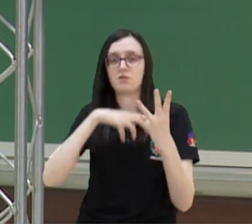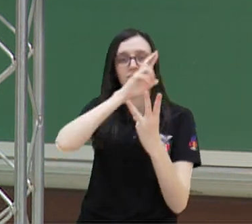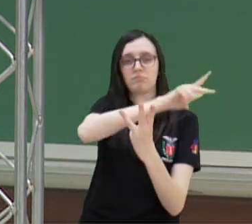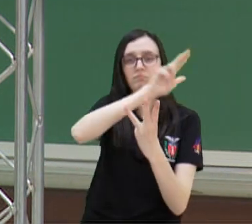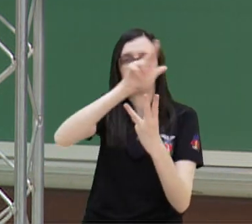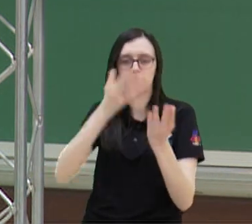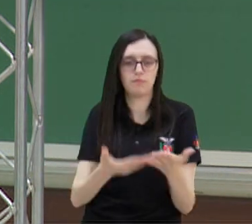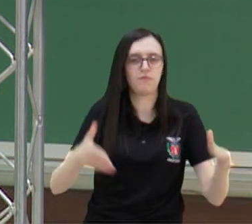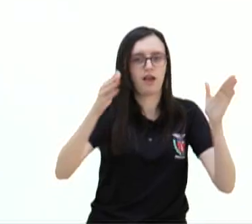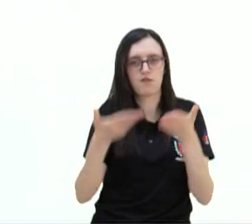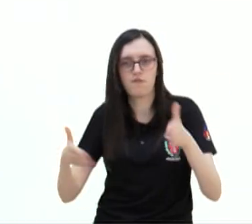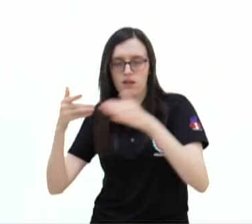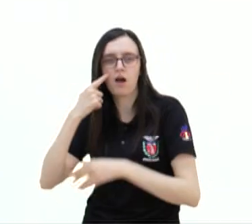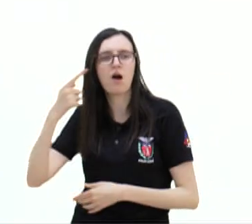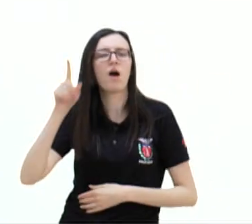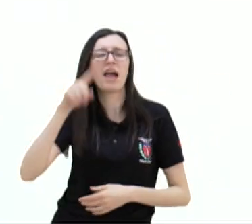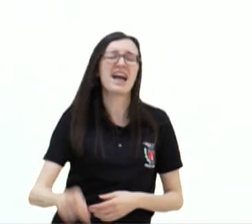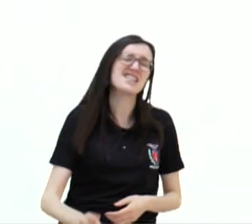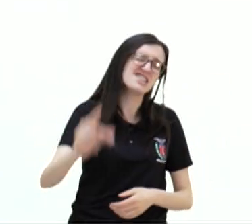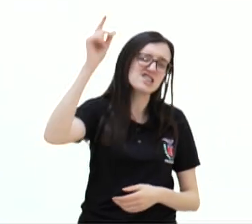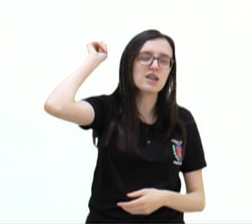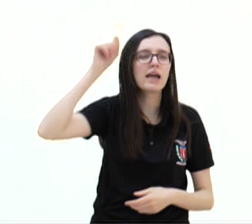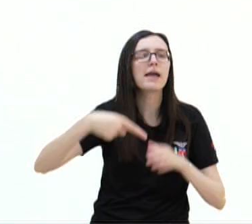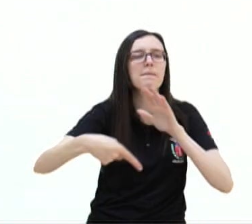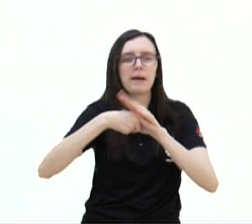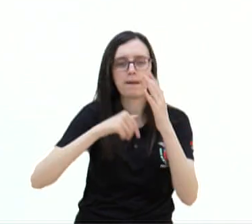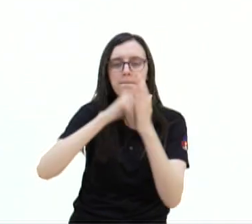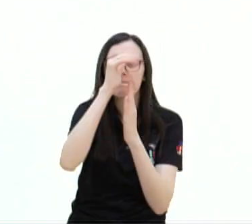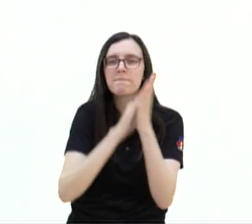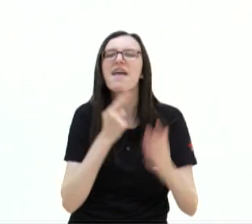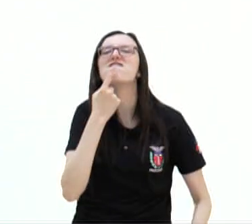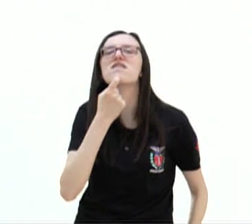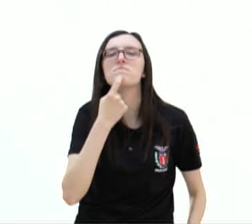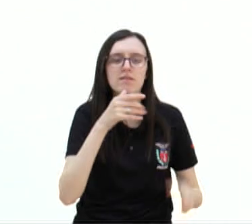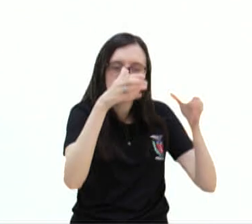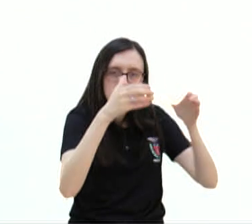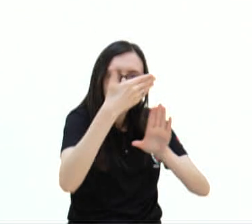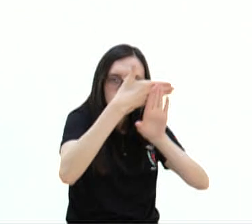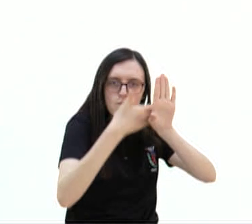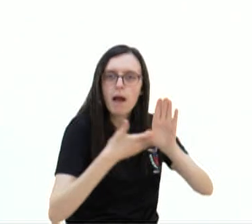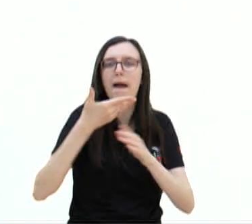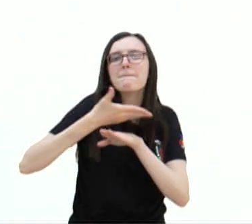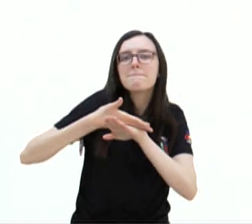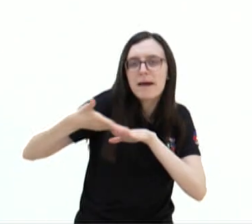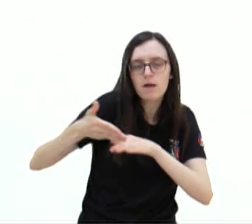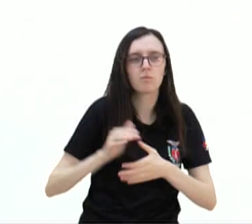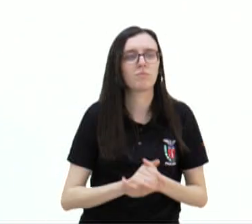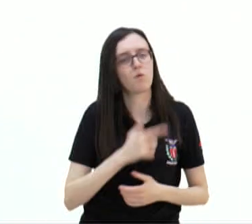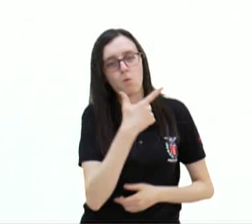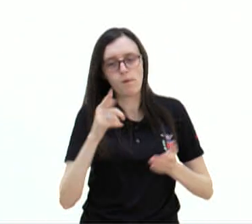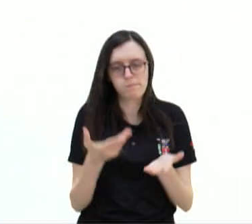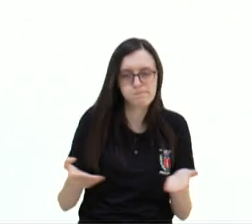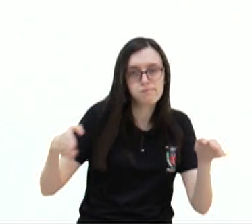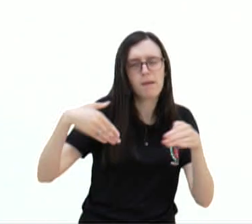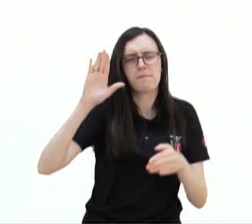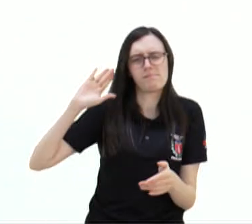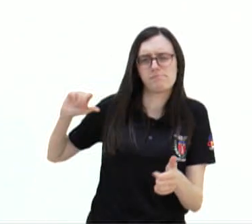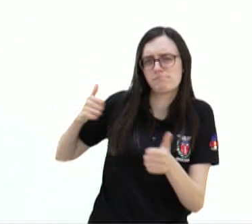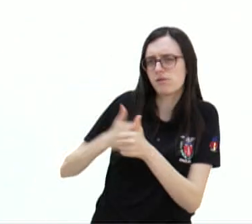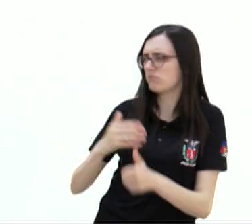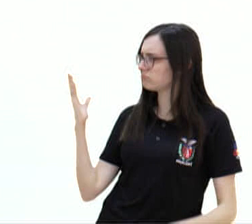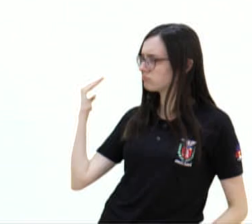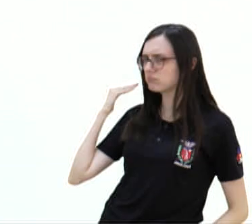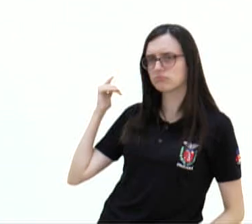de vasos. Um mais antigo, pintura vermelha sobre fundo branco. Esse, que é um pouco mais recente dentro da